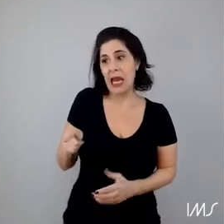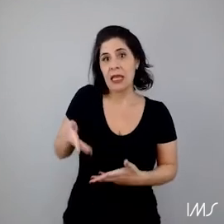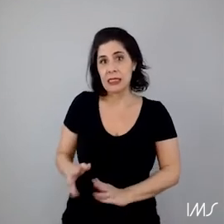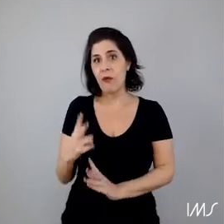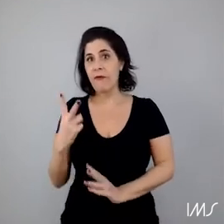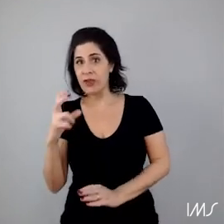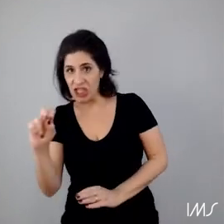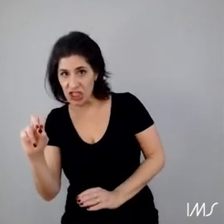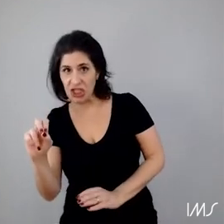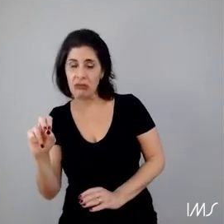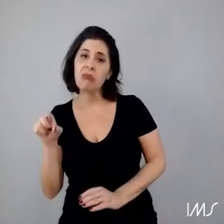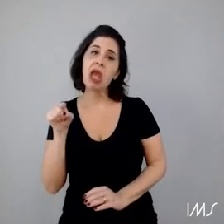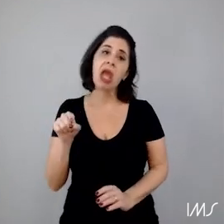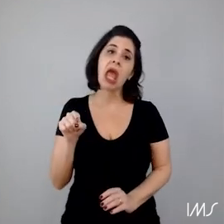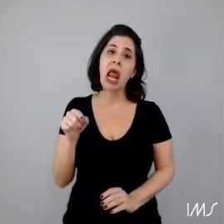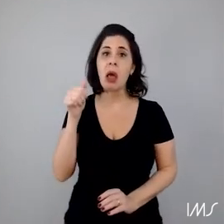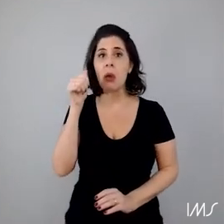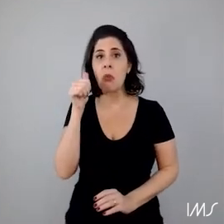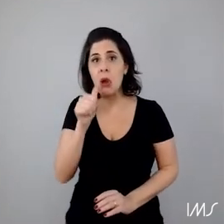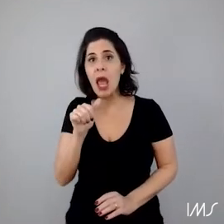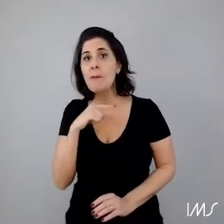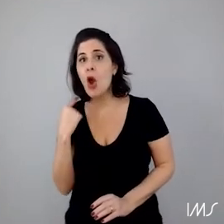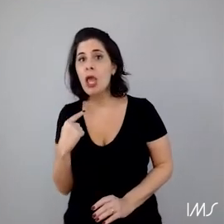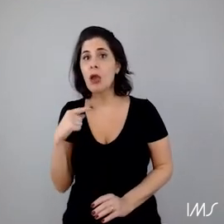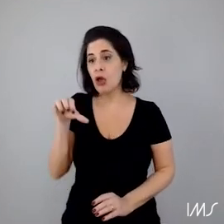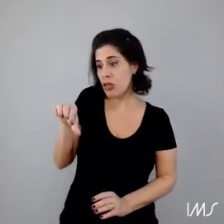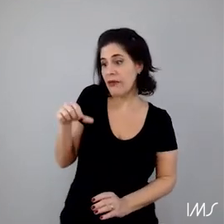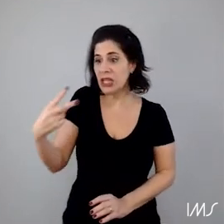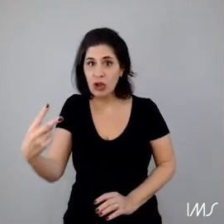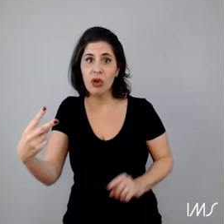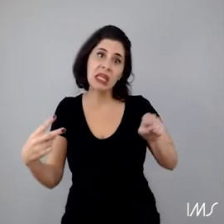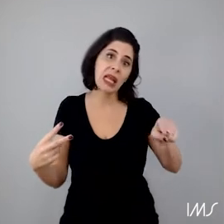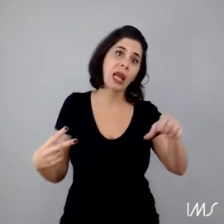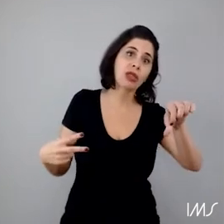refugiados, ela nascida na Polônia, ele na Tchecoslováquia, ambos